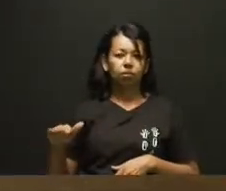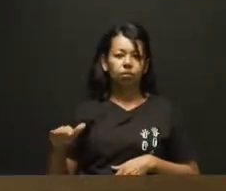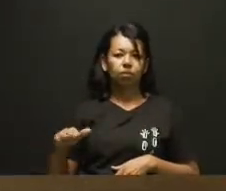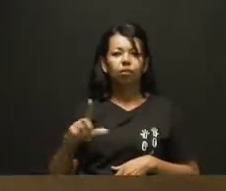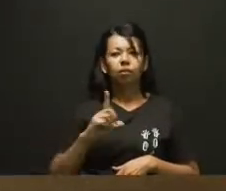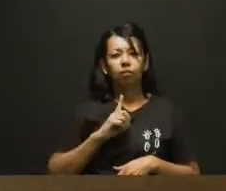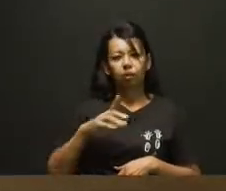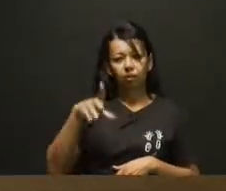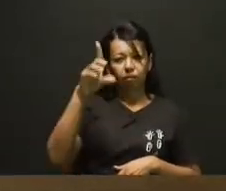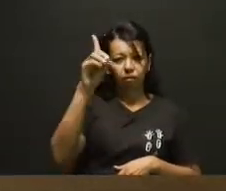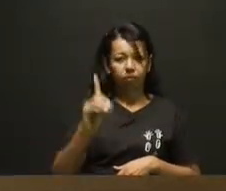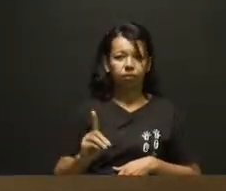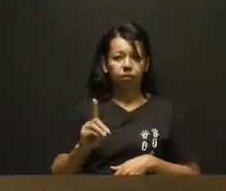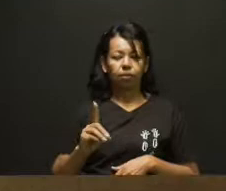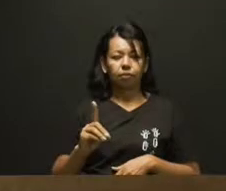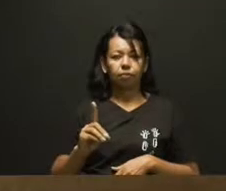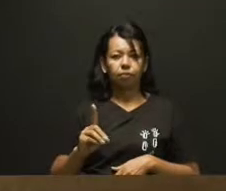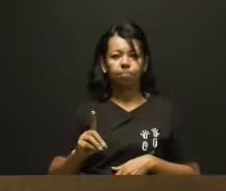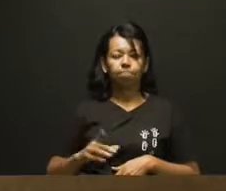deficiência